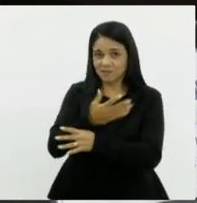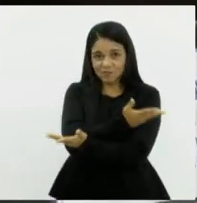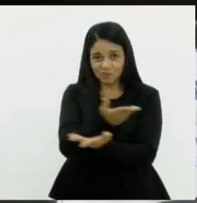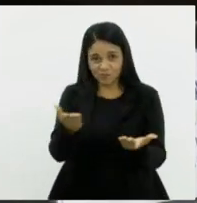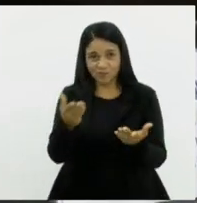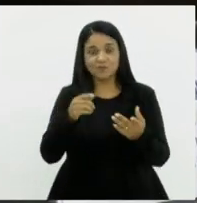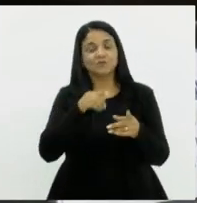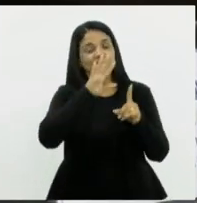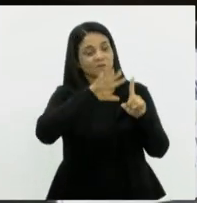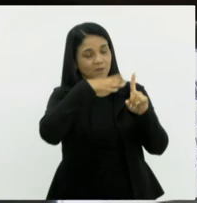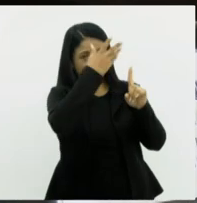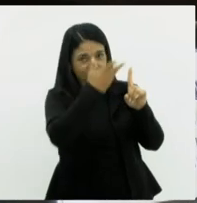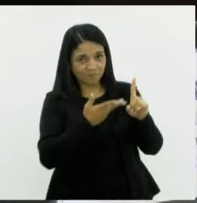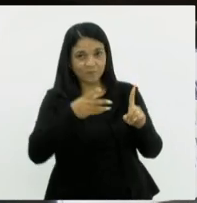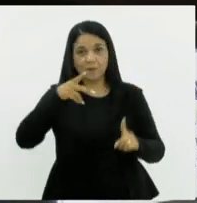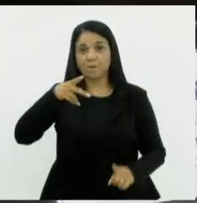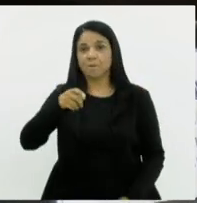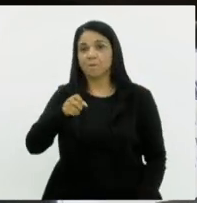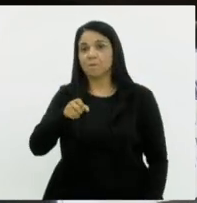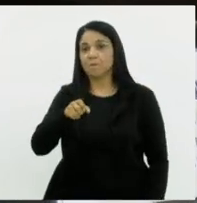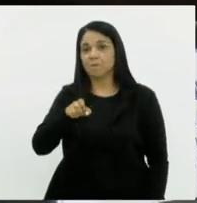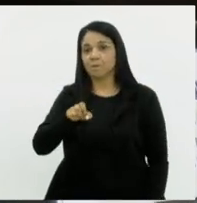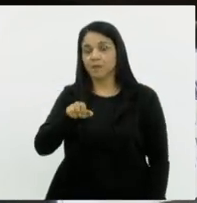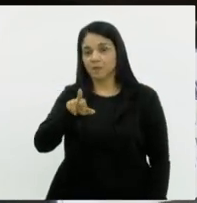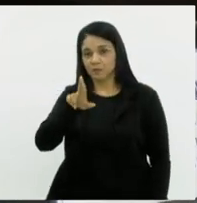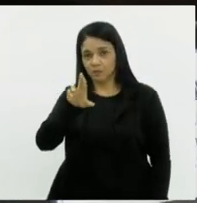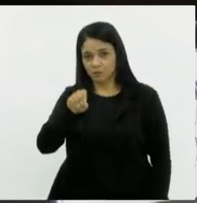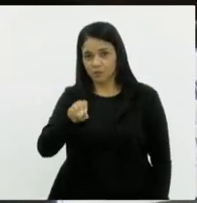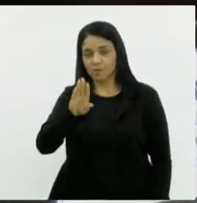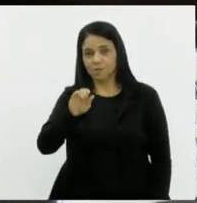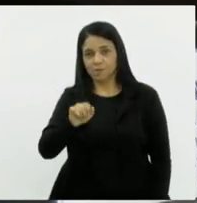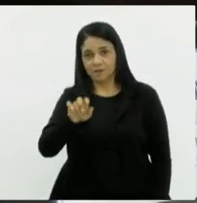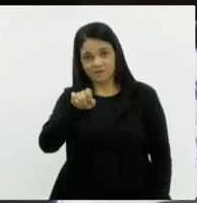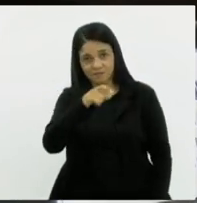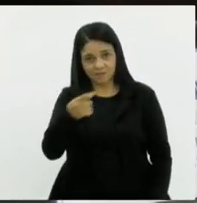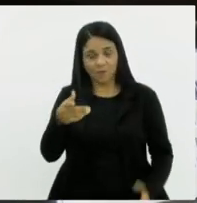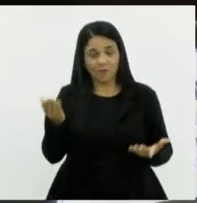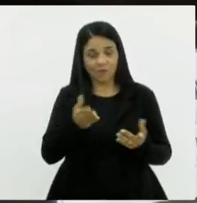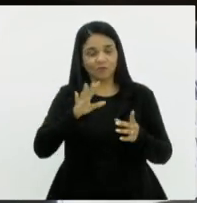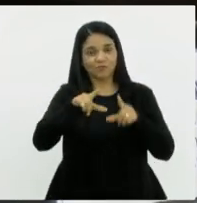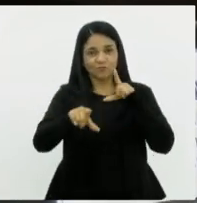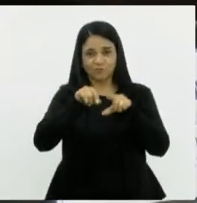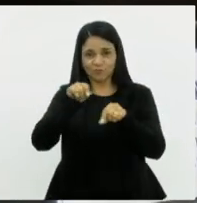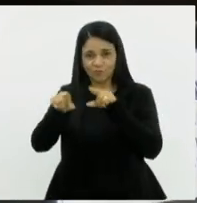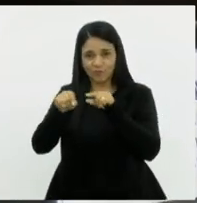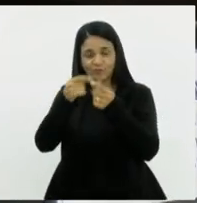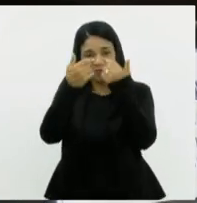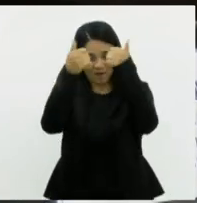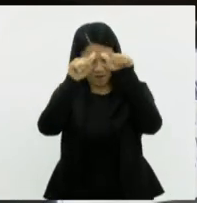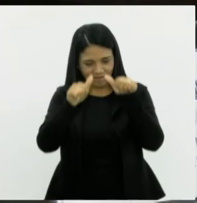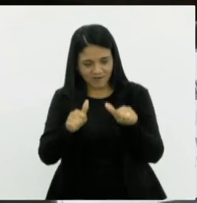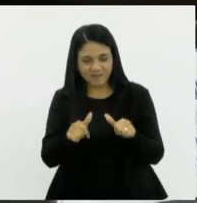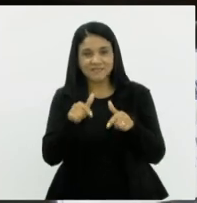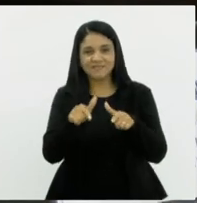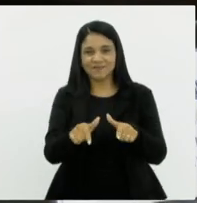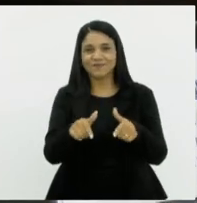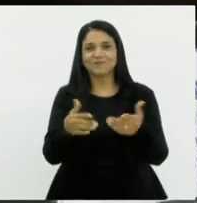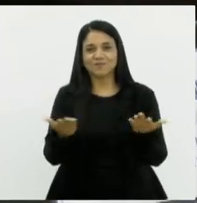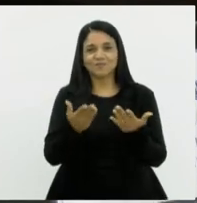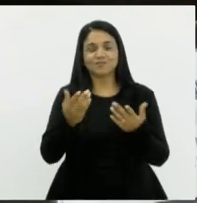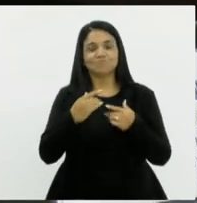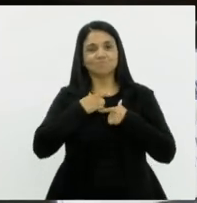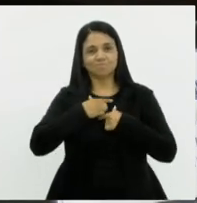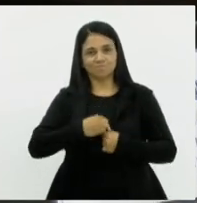ele está fazendo aos personagens de hoje, escolhidos pela lavra e avaliação dele, e fico